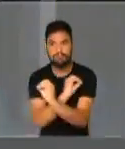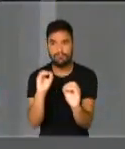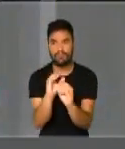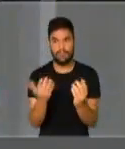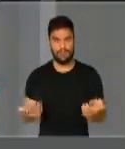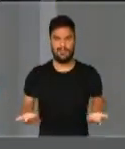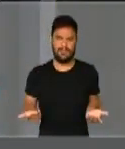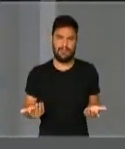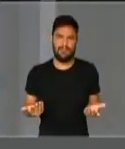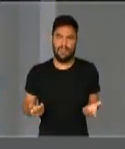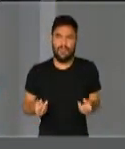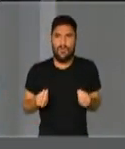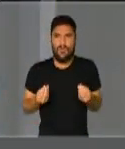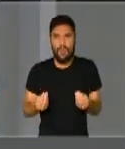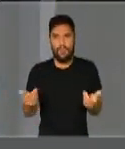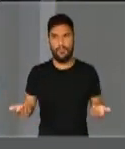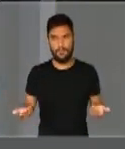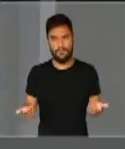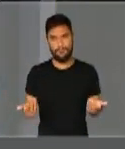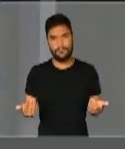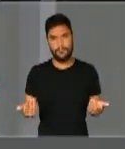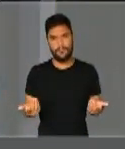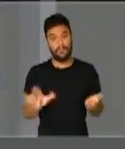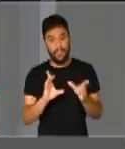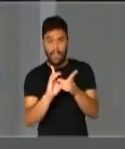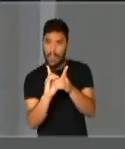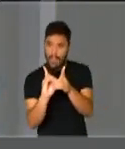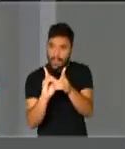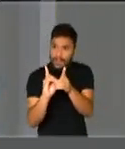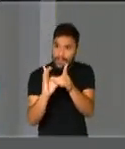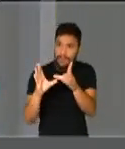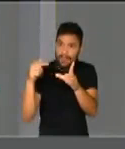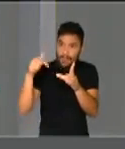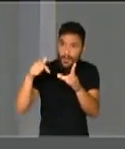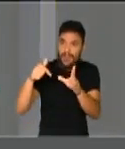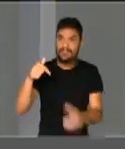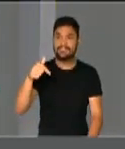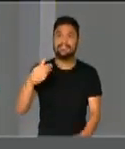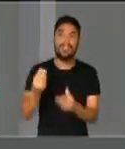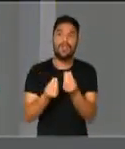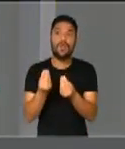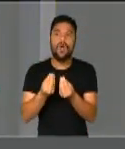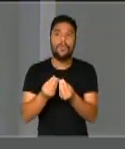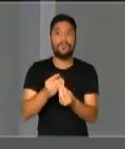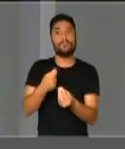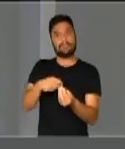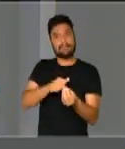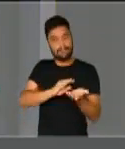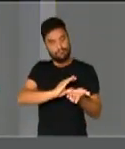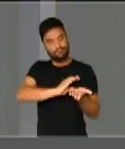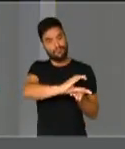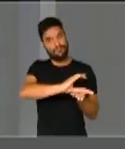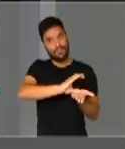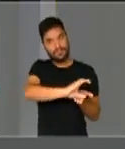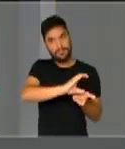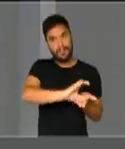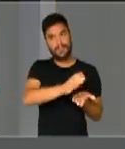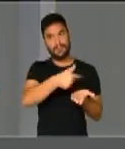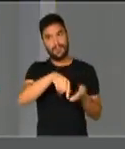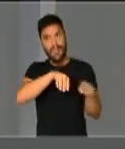Não existe possibilidade de democracia se nós não tivermos investimento em educação